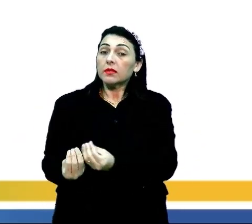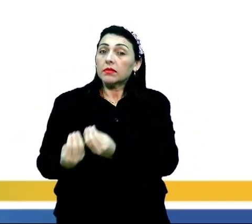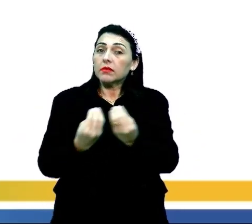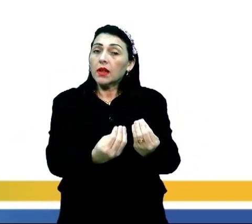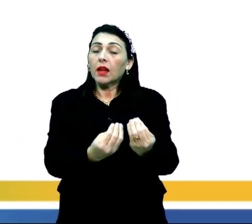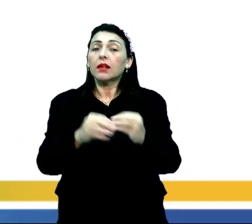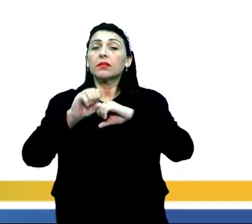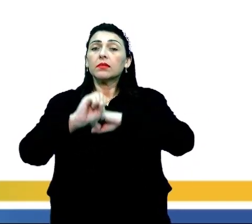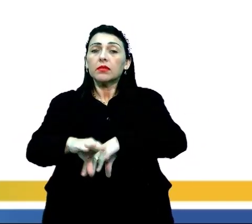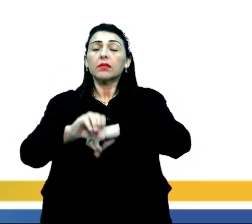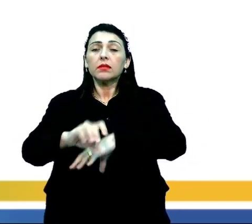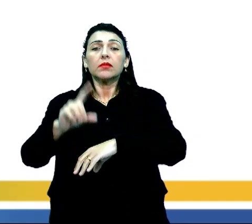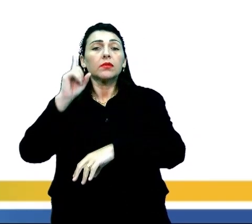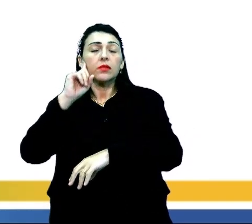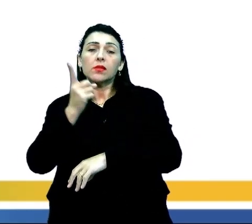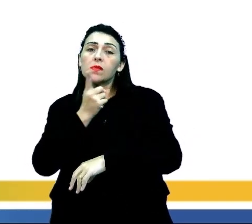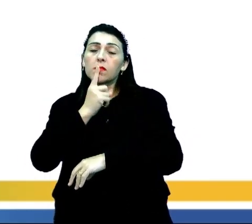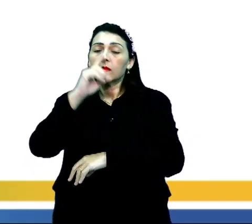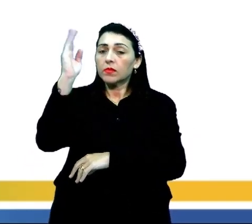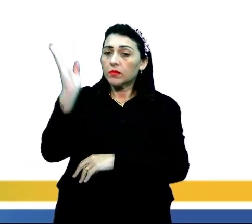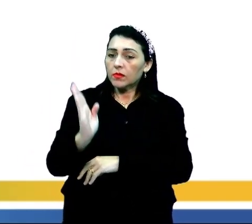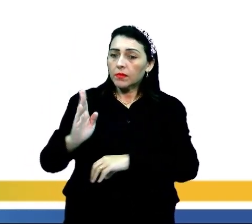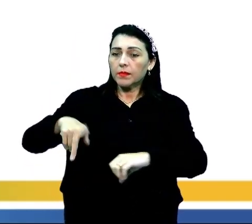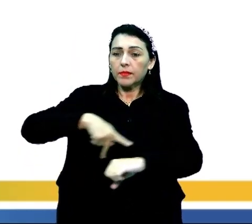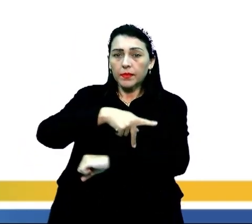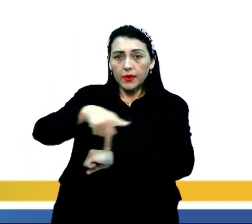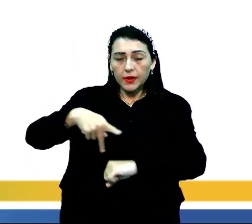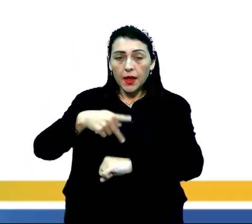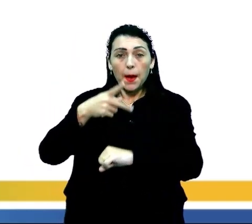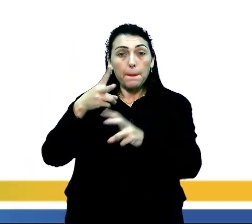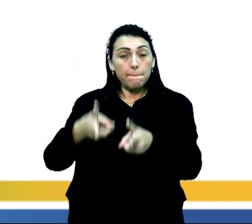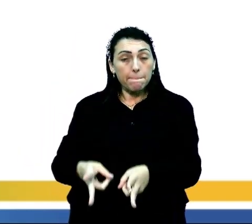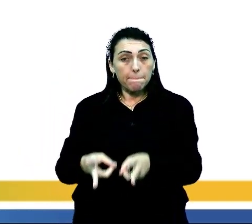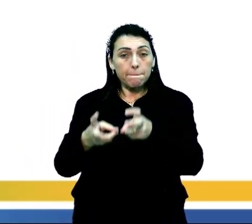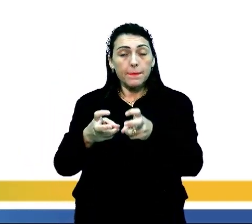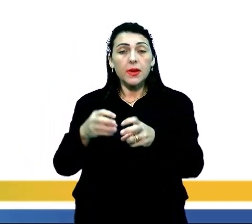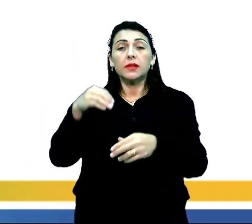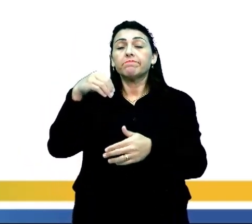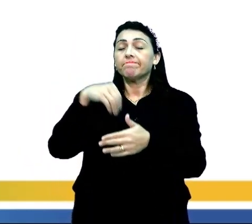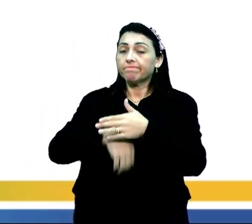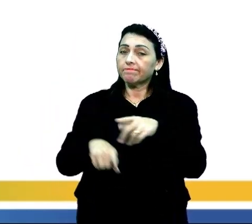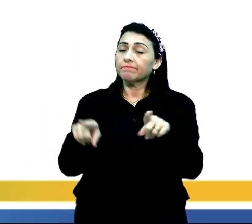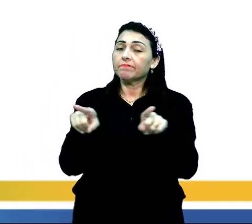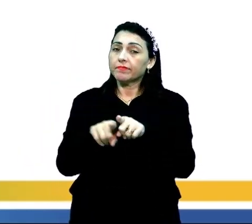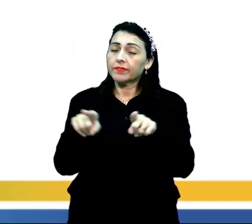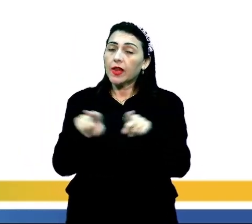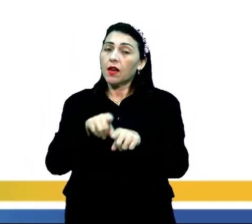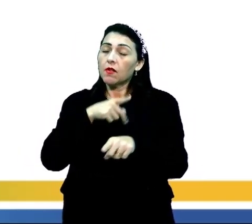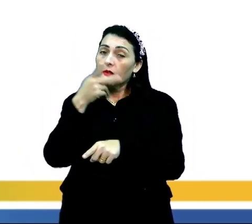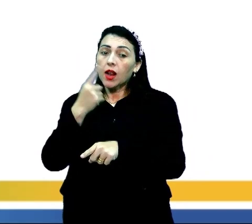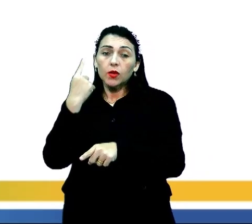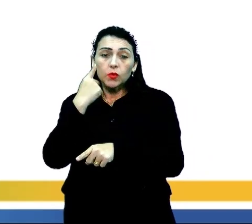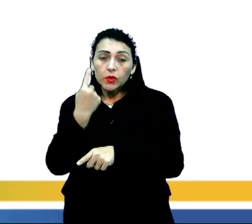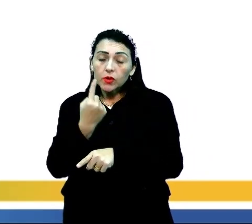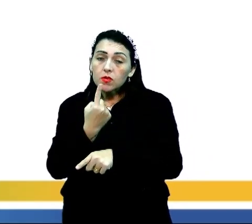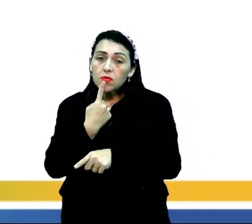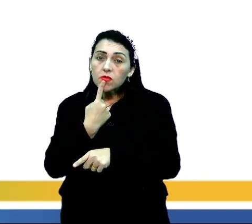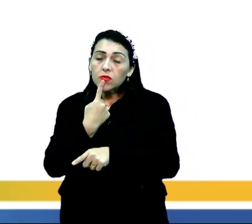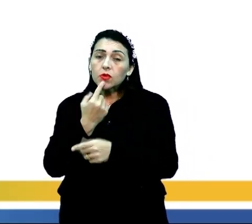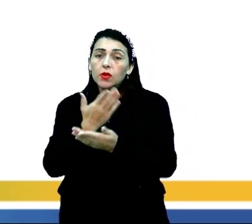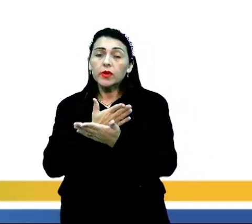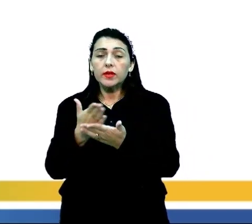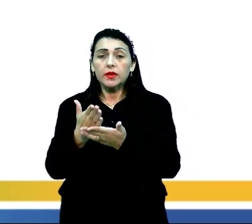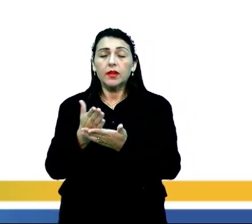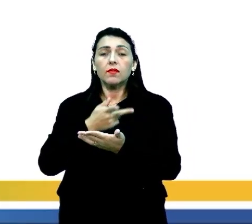da educação ofertada aos surdos no país. Observe que está delimitadíssimo o meu tema. Eu estou falando dos surdos. Eu